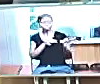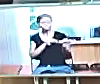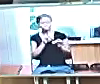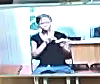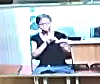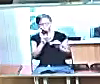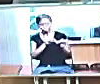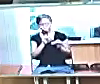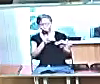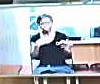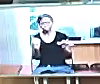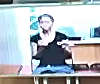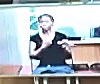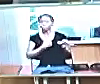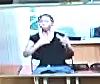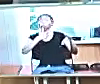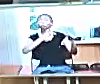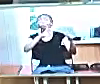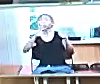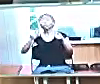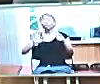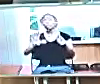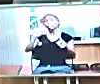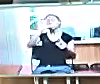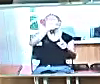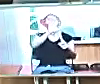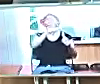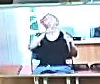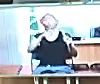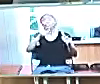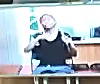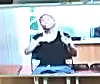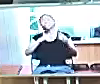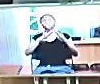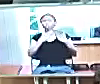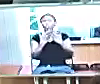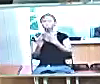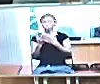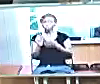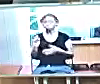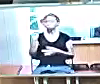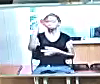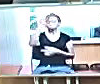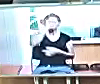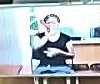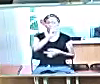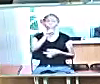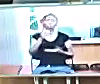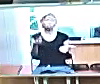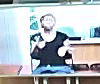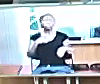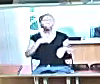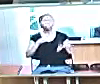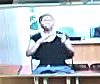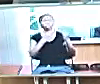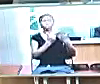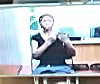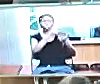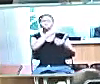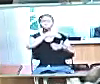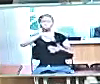é a localização das nossas escolas né nos territórios hoje nós temos escola no noroeste